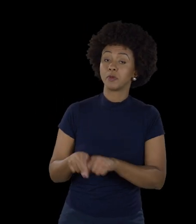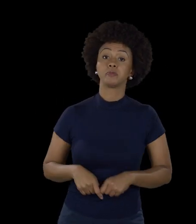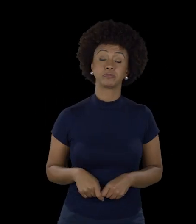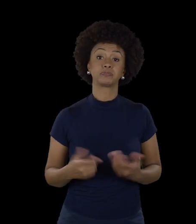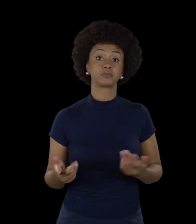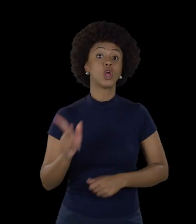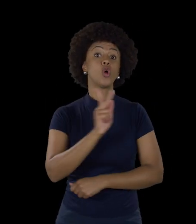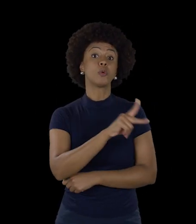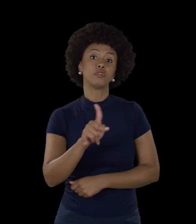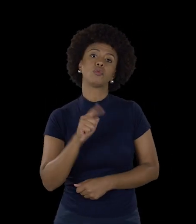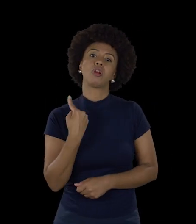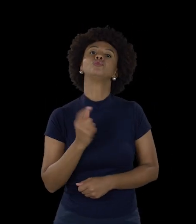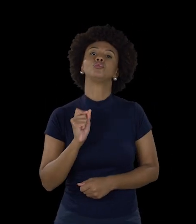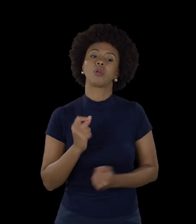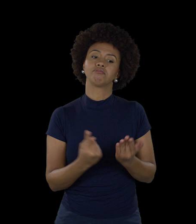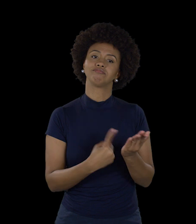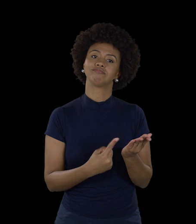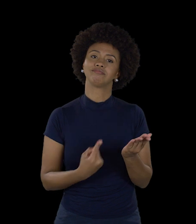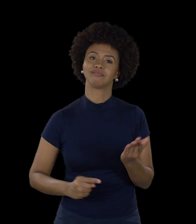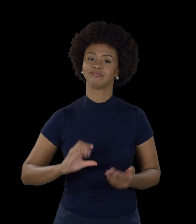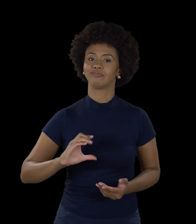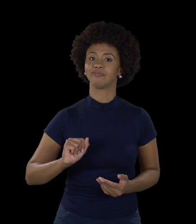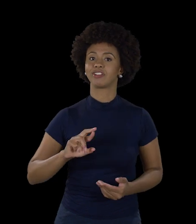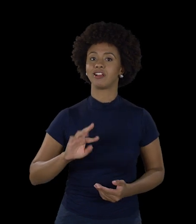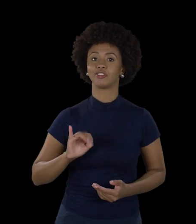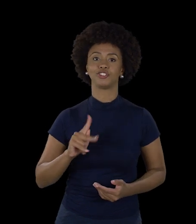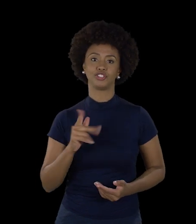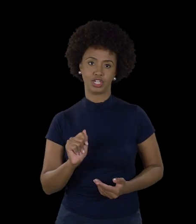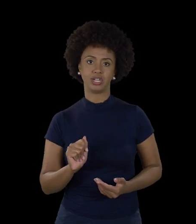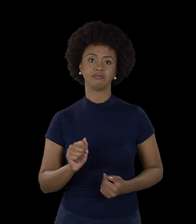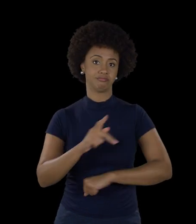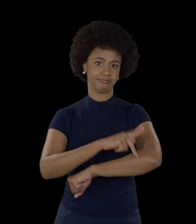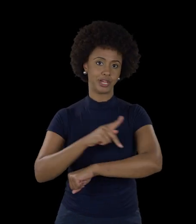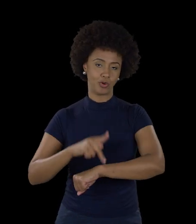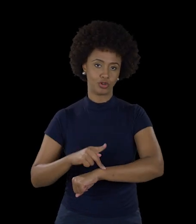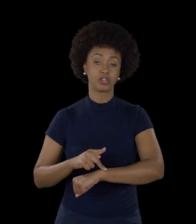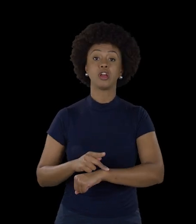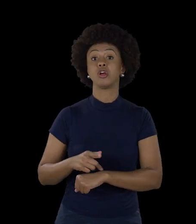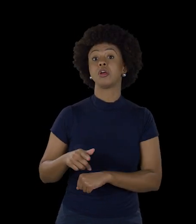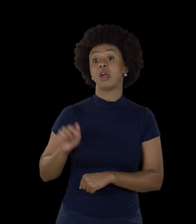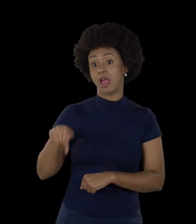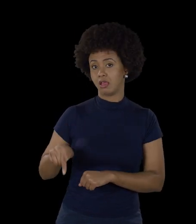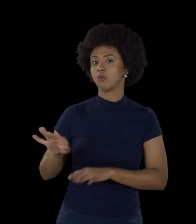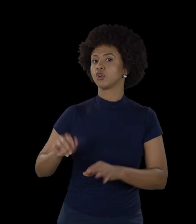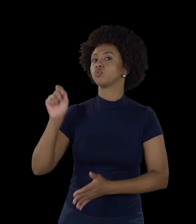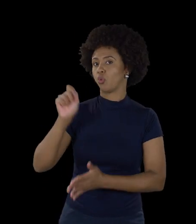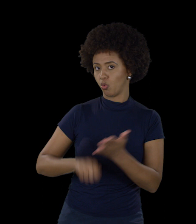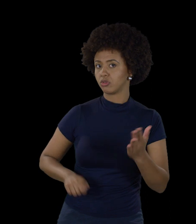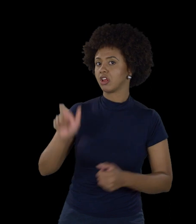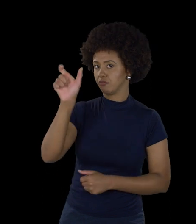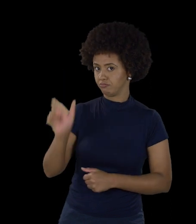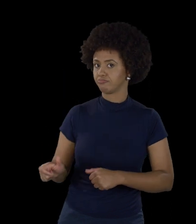cartilha pedagógica, que foi desenvolvida por uma profissional contratada pelo projeto, e essa professora, essa pedagoga,